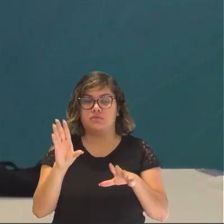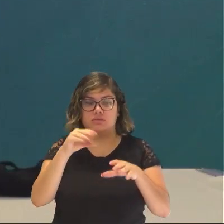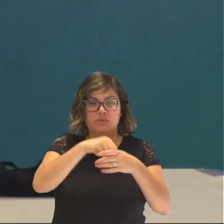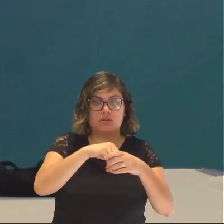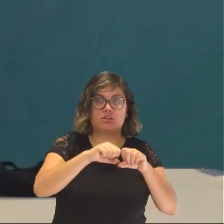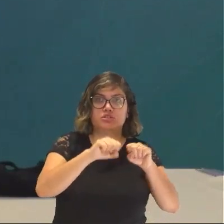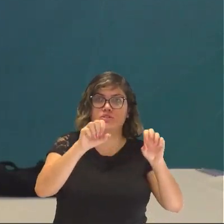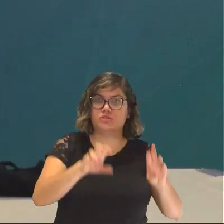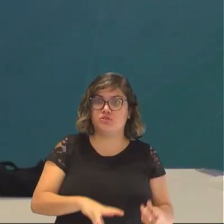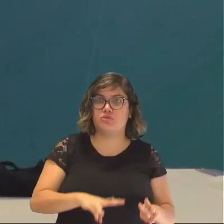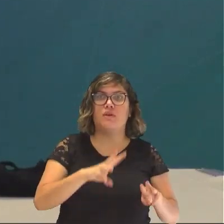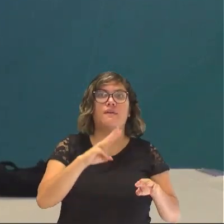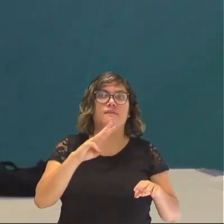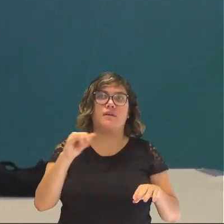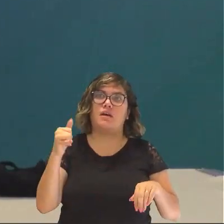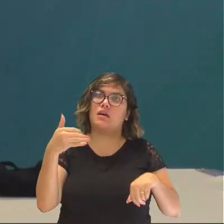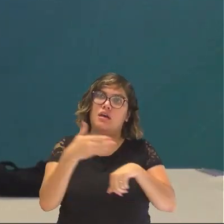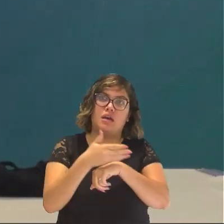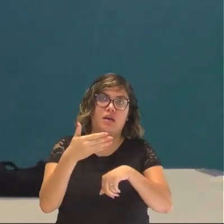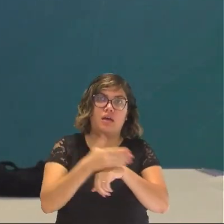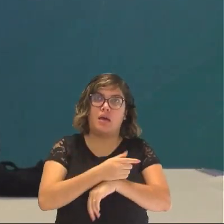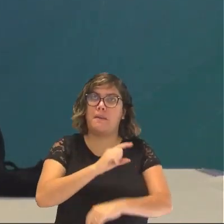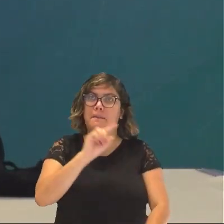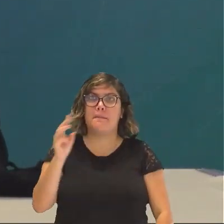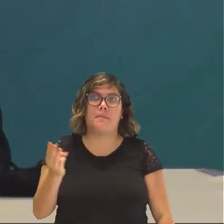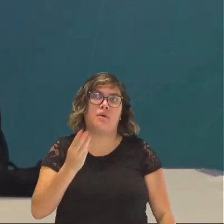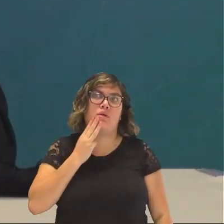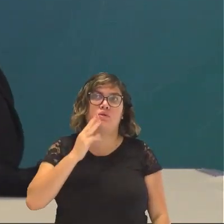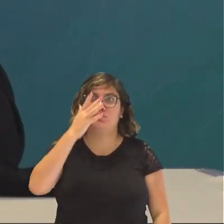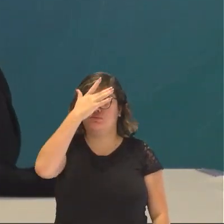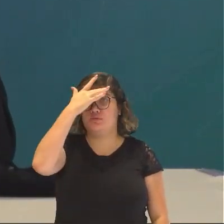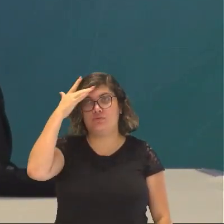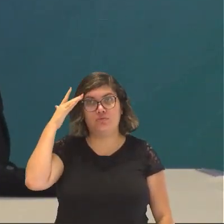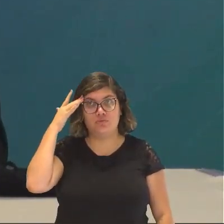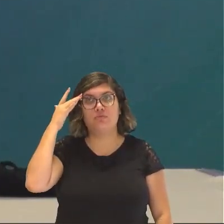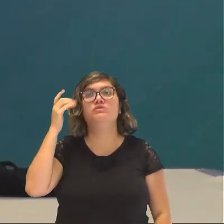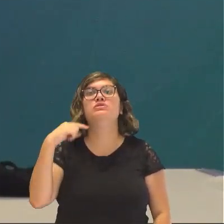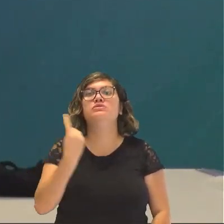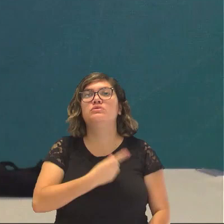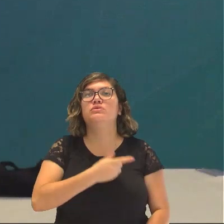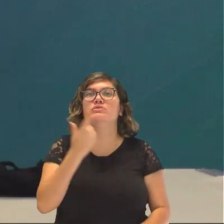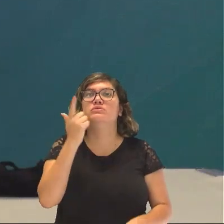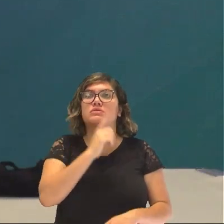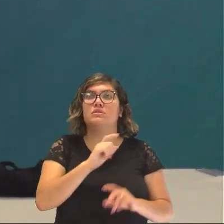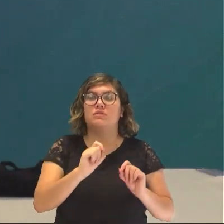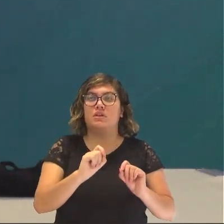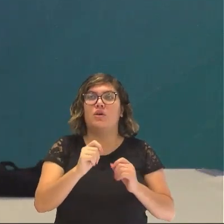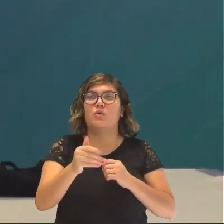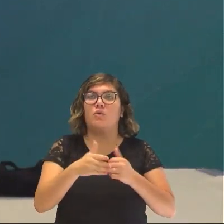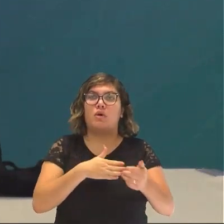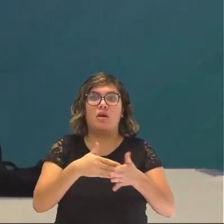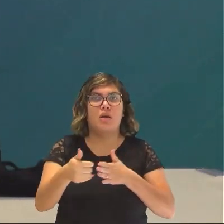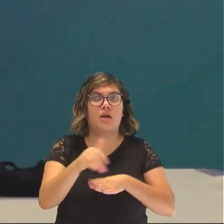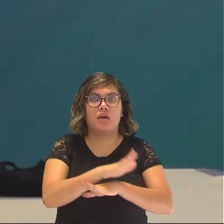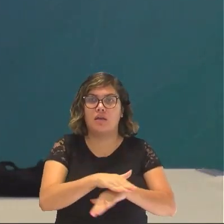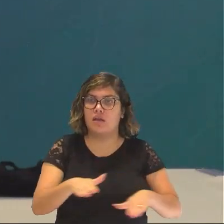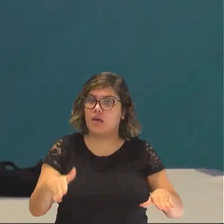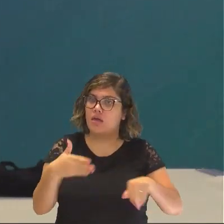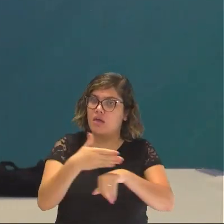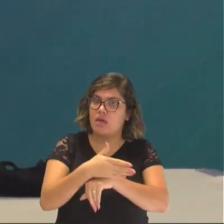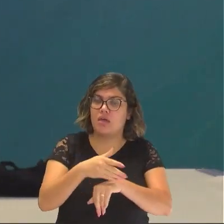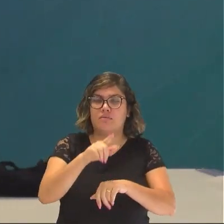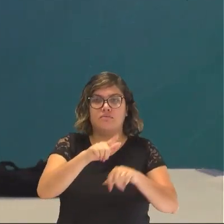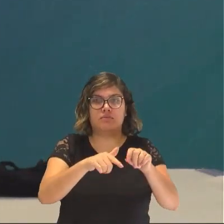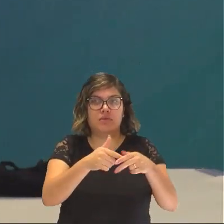vai ser acessado por milhões de pessoas. Então, é importante dar segurança para que qualquer criança que acesse uma ferramenta dessa, ele vai ser uma